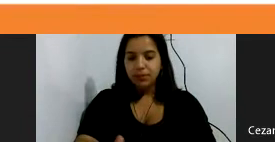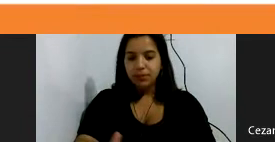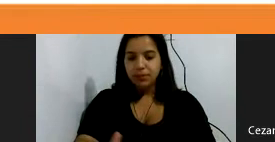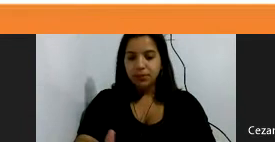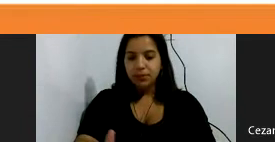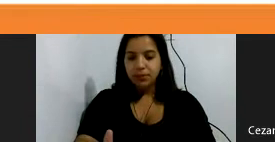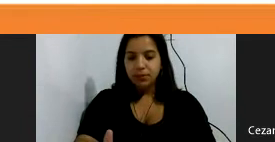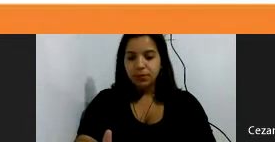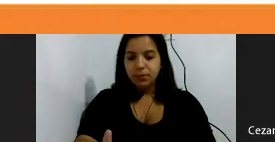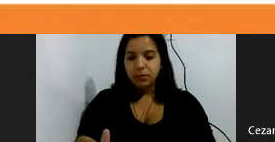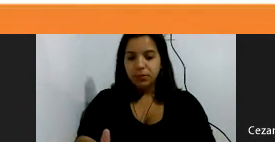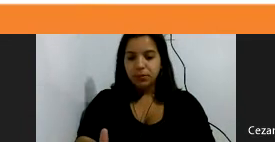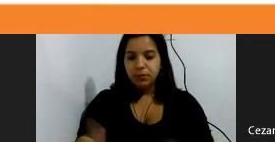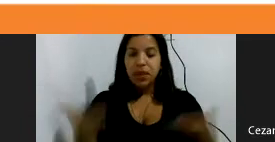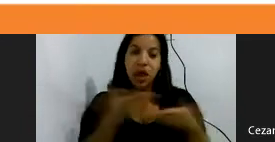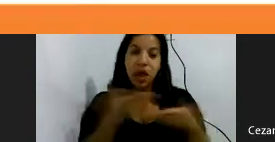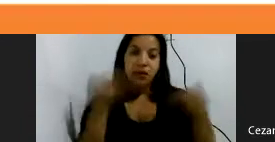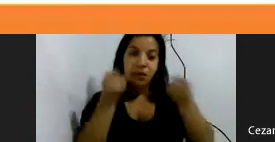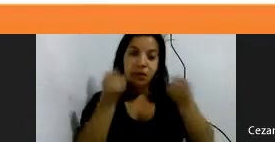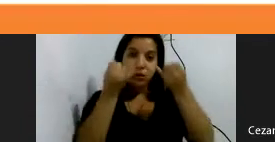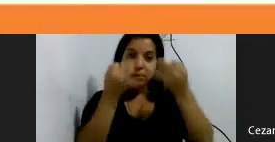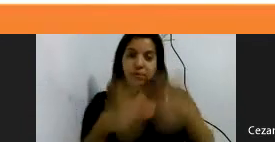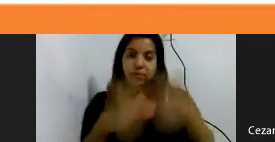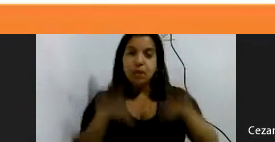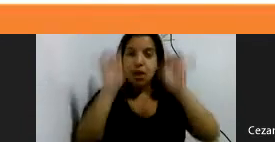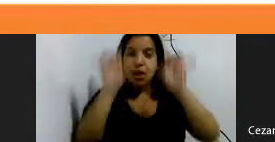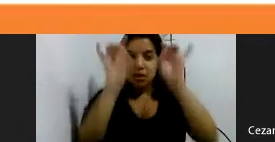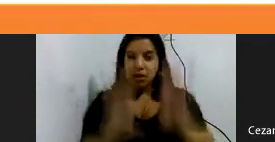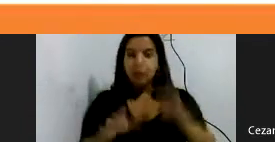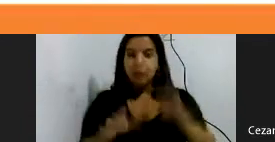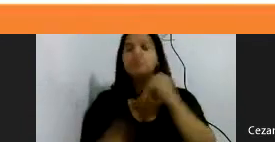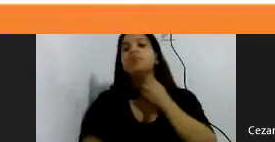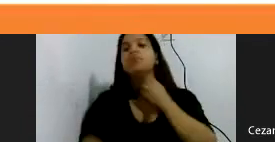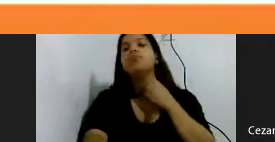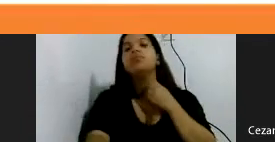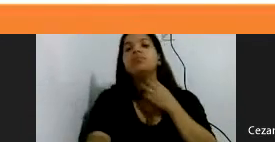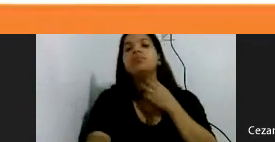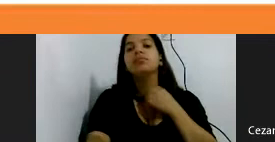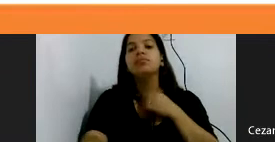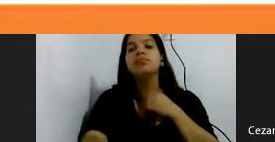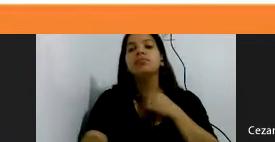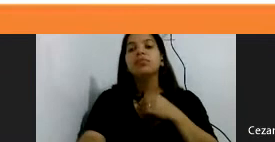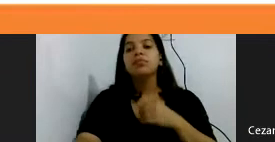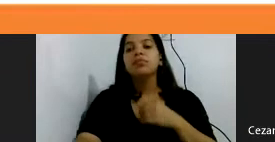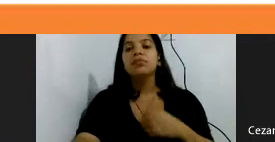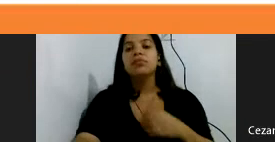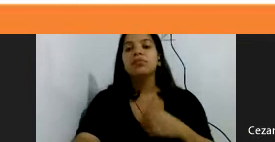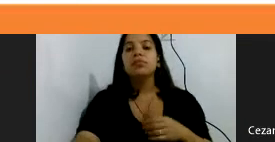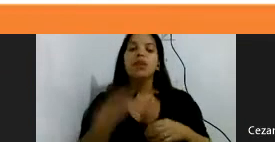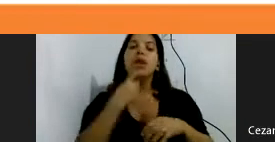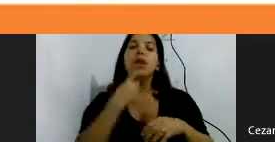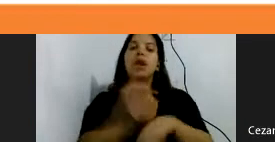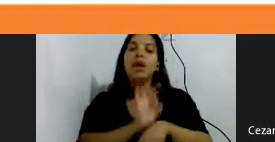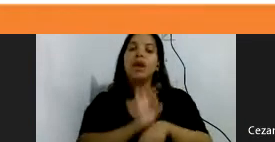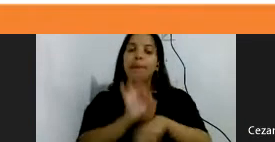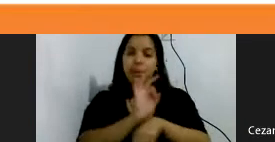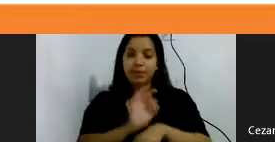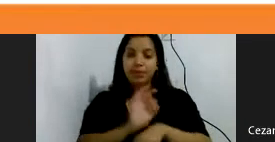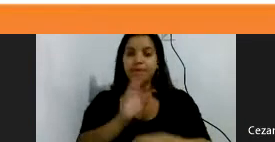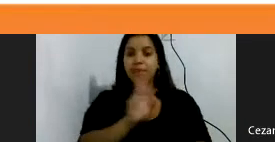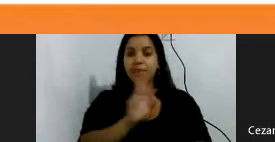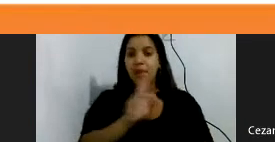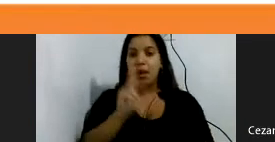Então, agora a gente vai falar um pouquinho de cada concentrado. Concentrado de hemácias. Então, são os